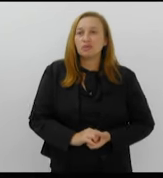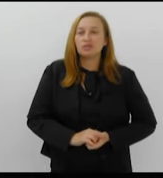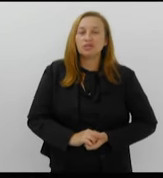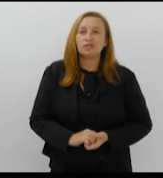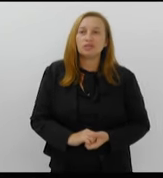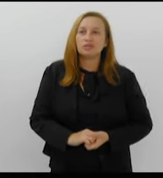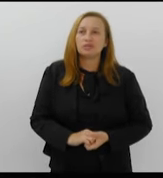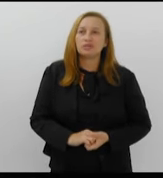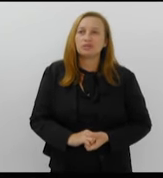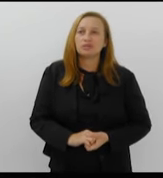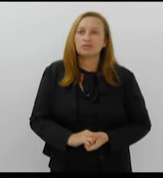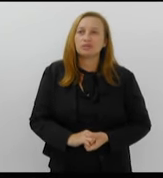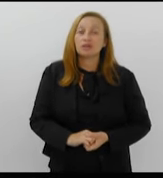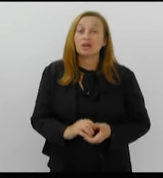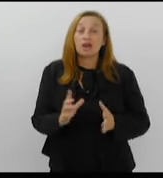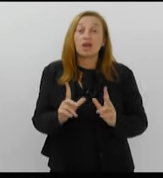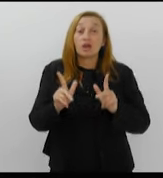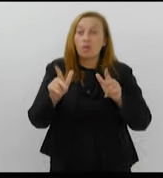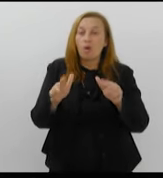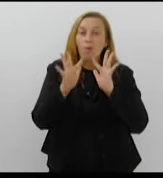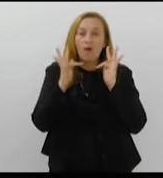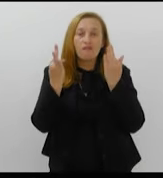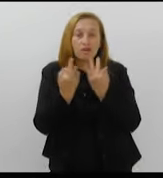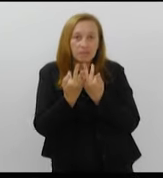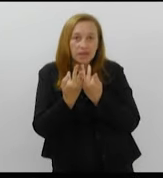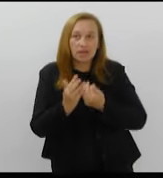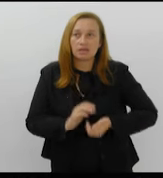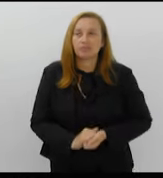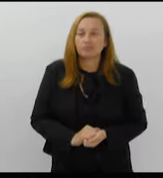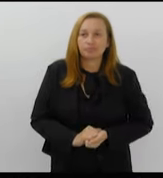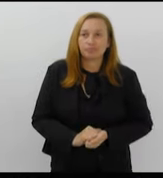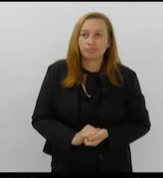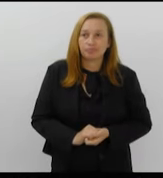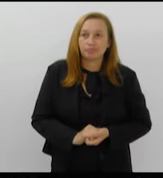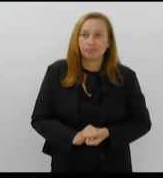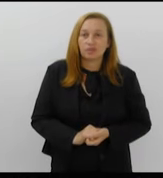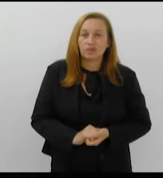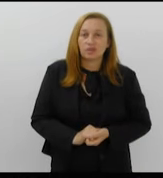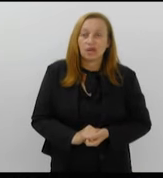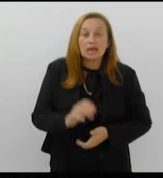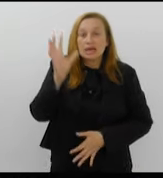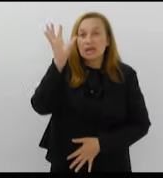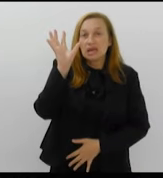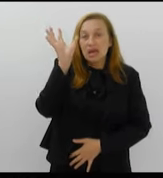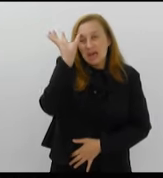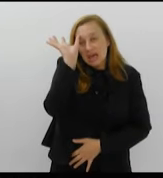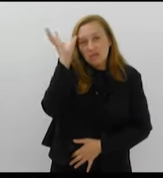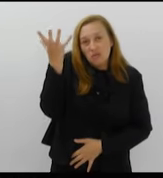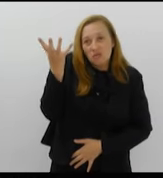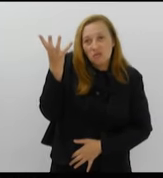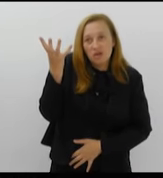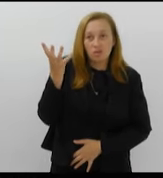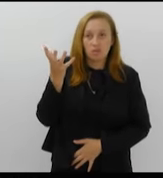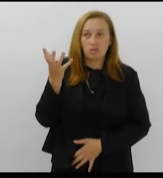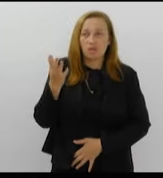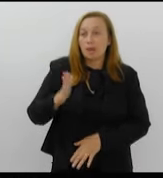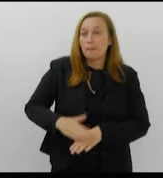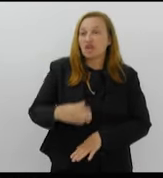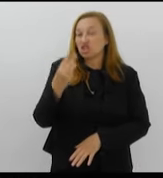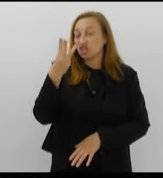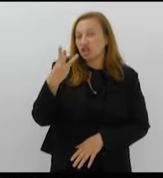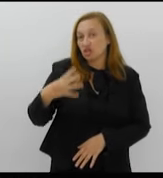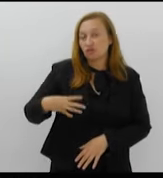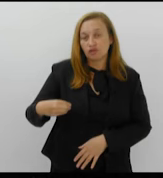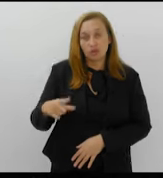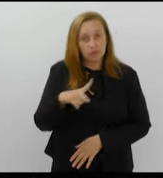É como uma família fosse um casal e resolvesse ter mais três